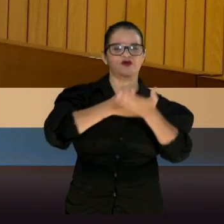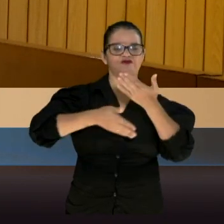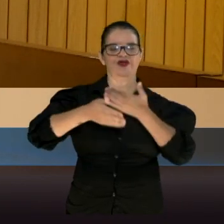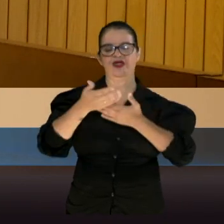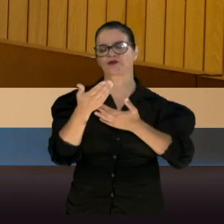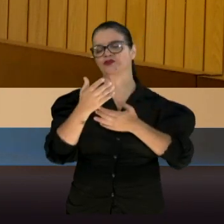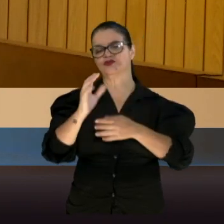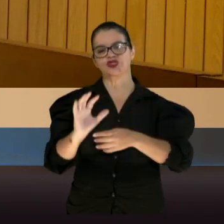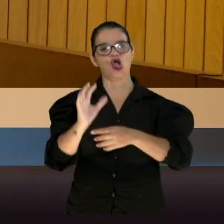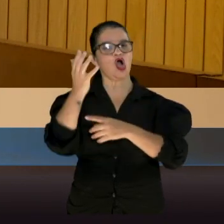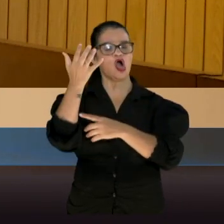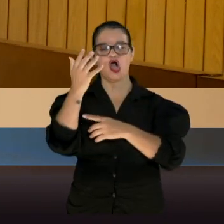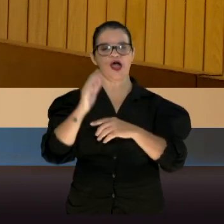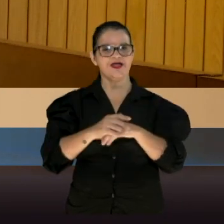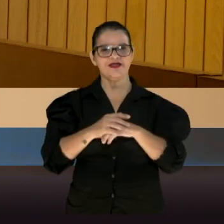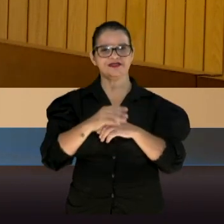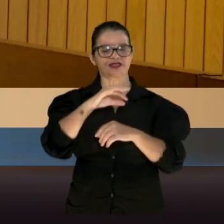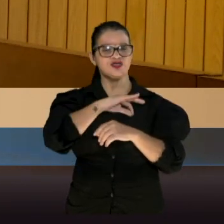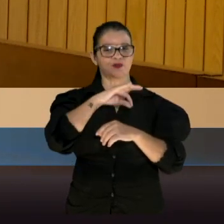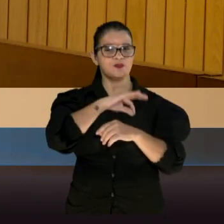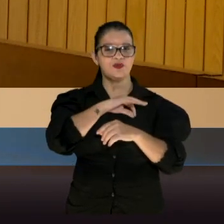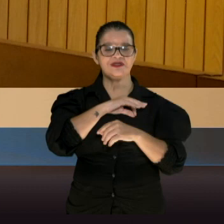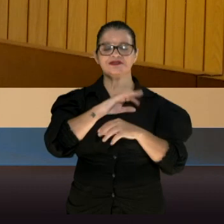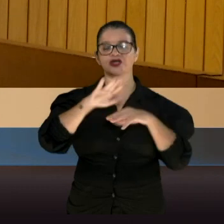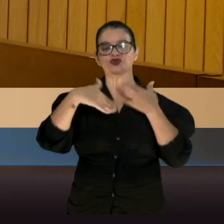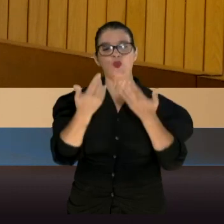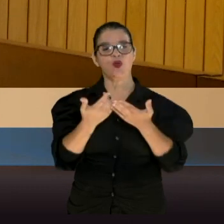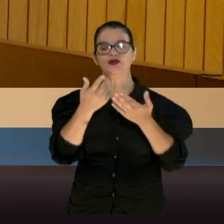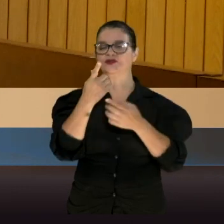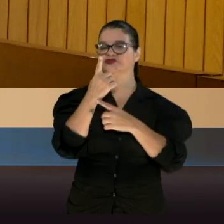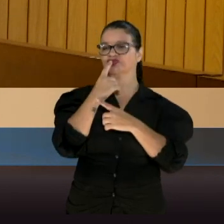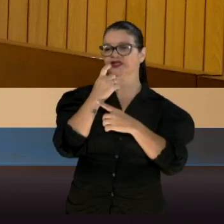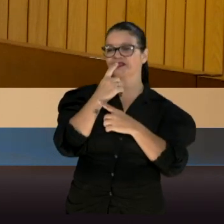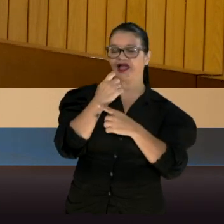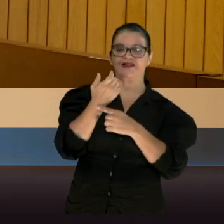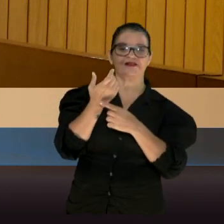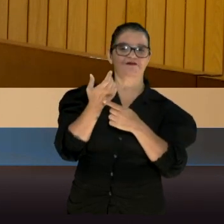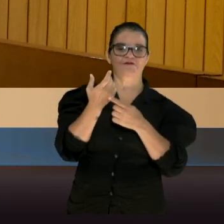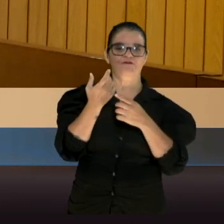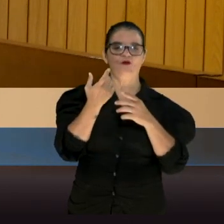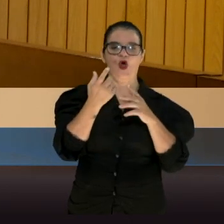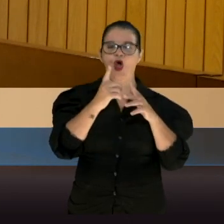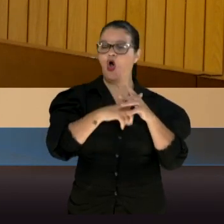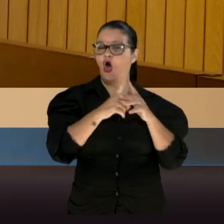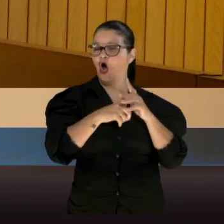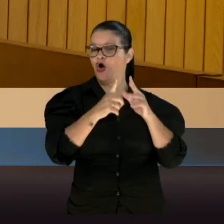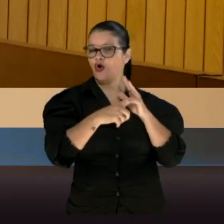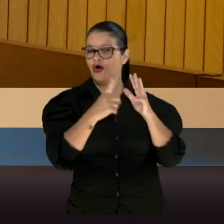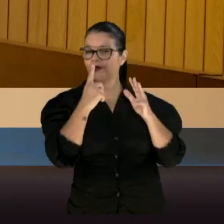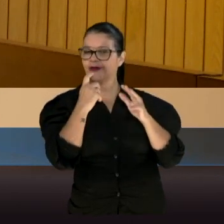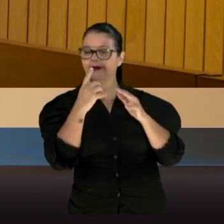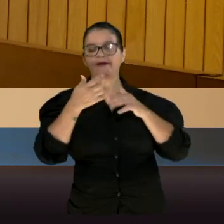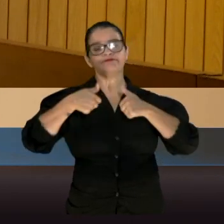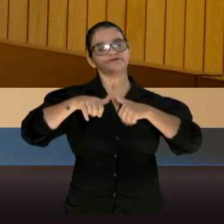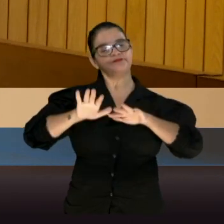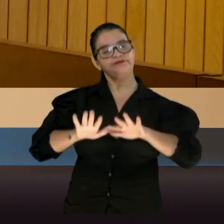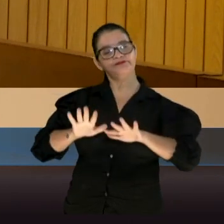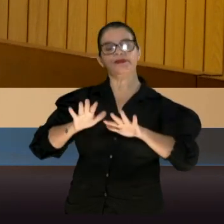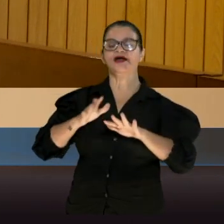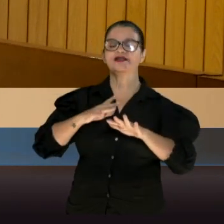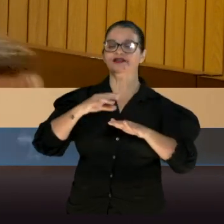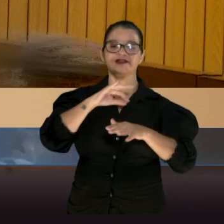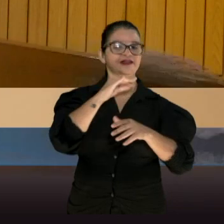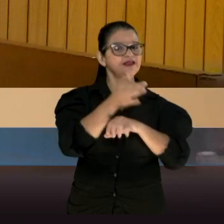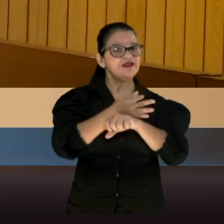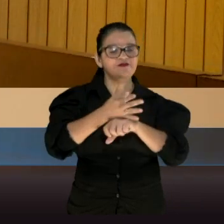ocorrências policiais de folga, de férias. Não dá para